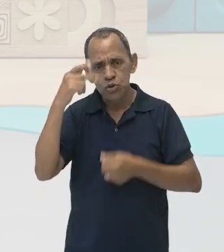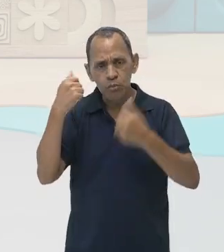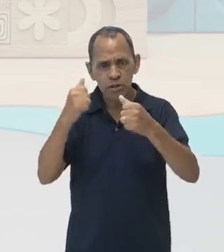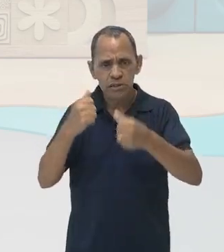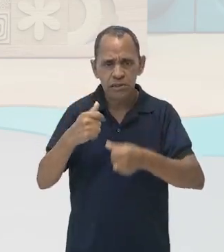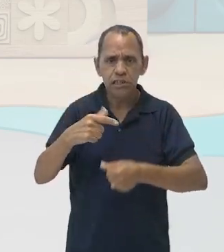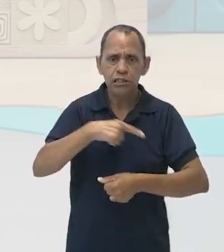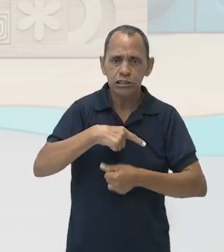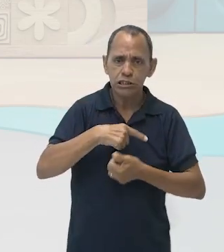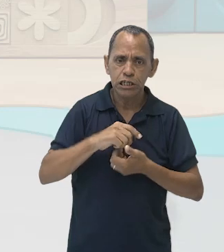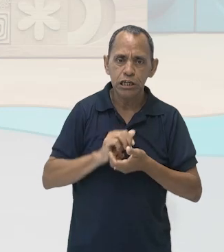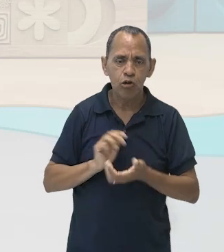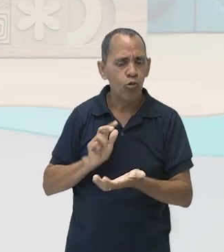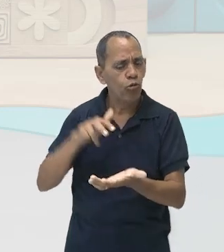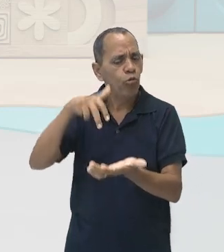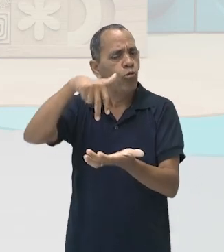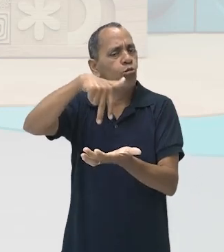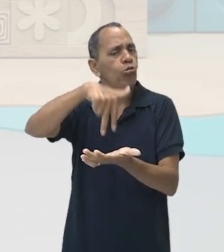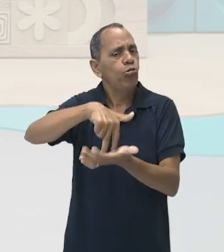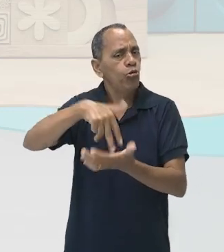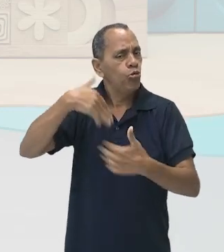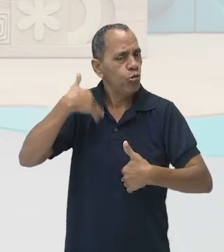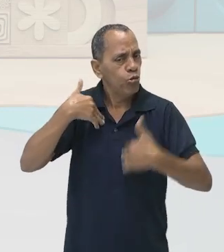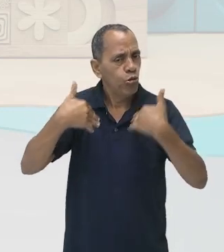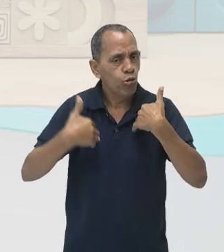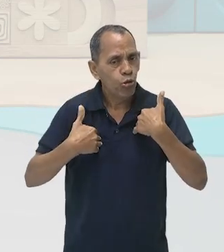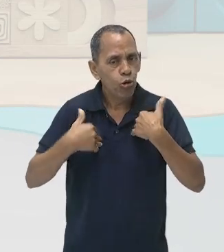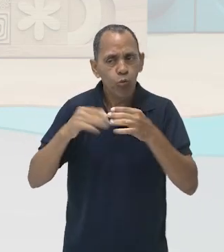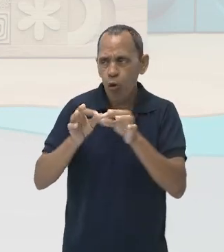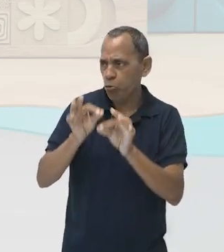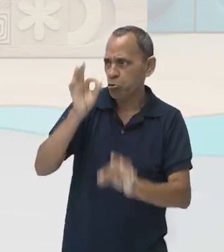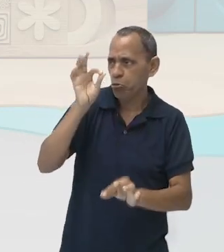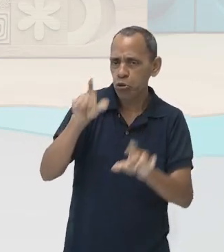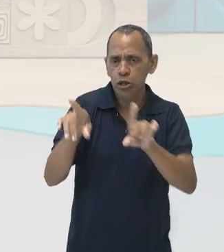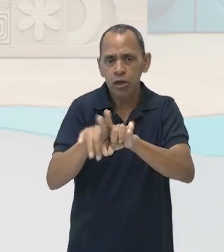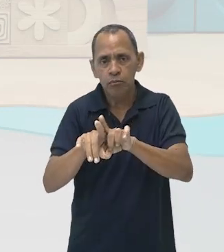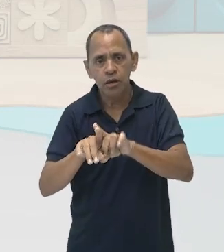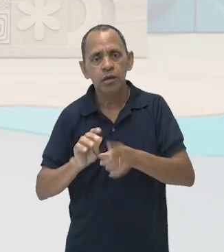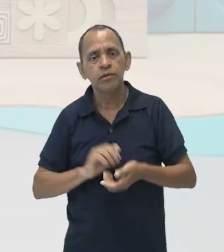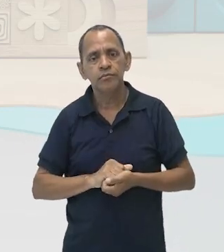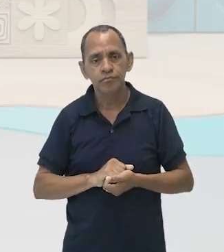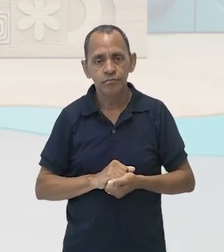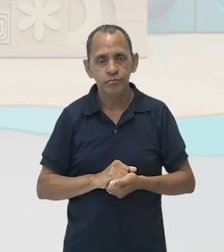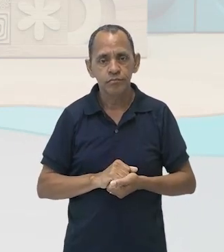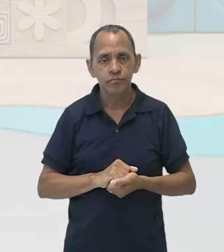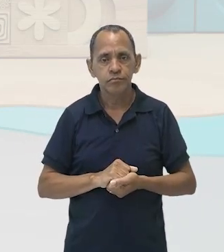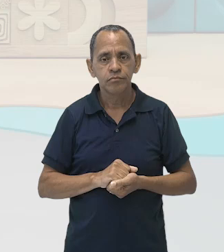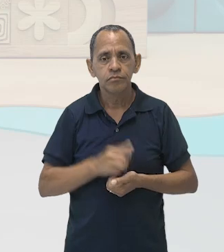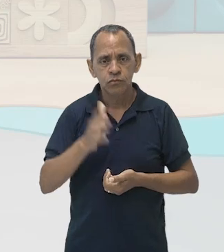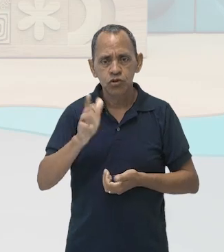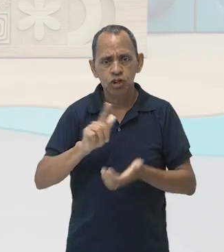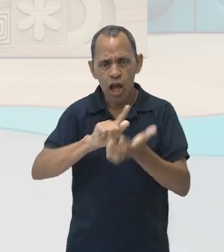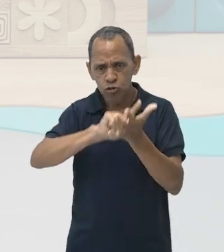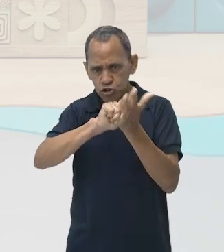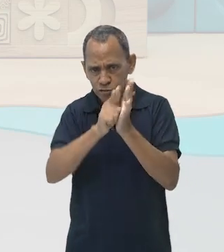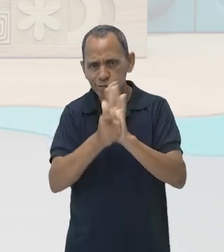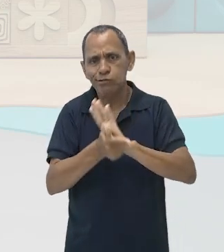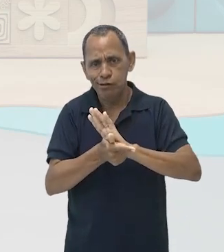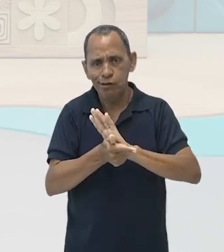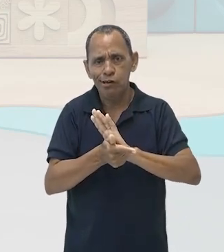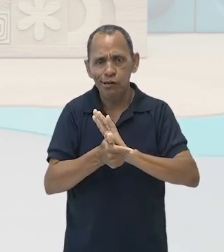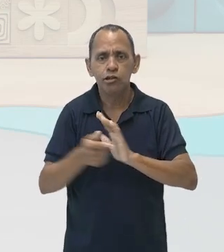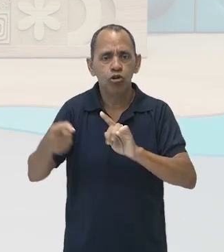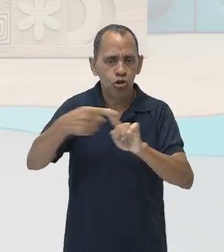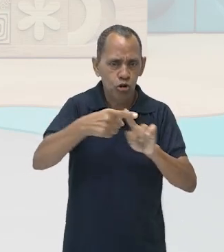como uma outra aparência, certo? Muito bem. Bom, vocês já viram ali a questão do gênero, que é um tipo